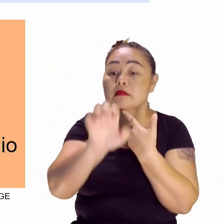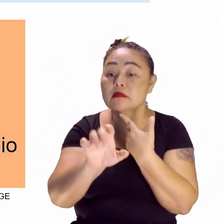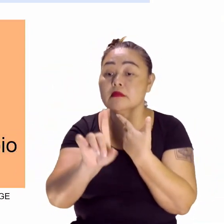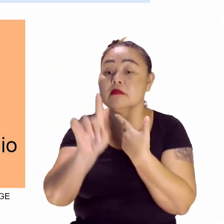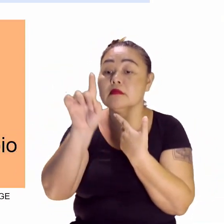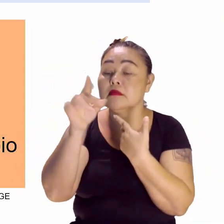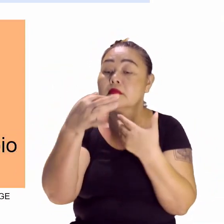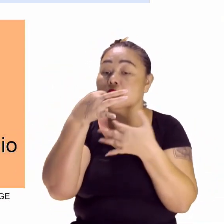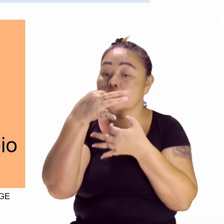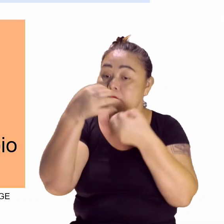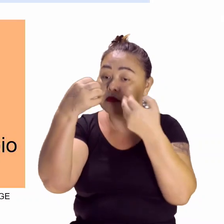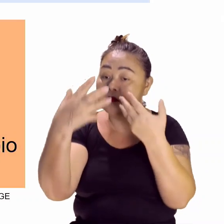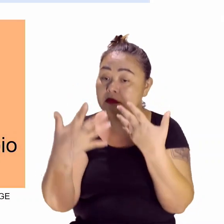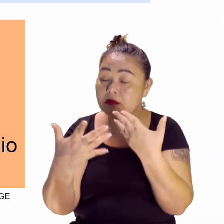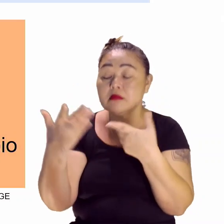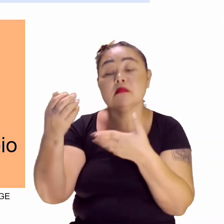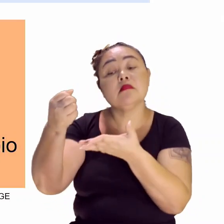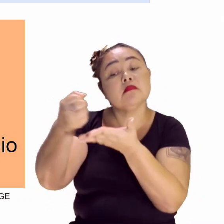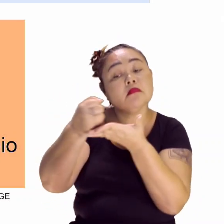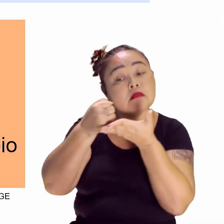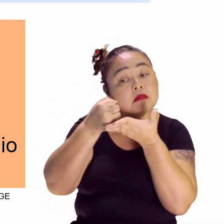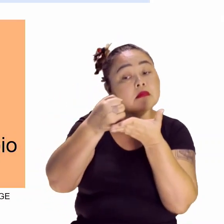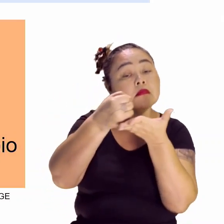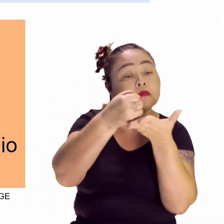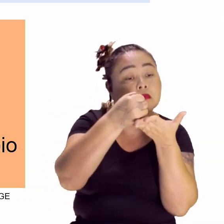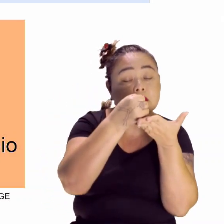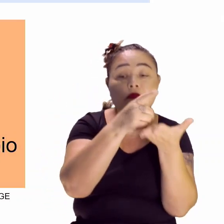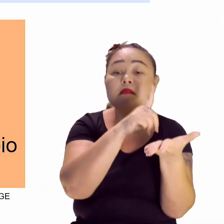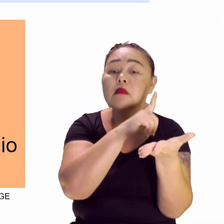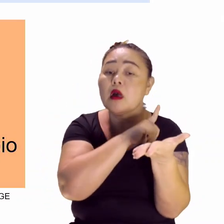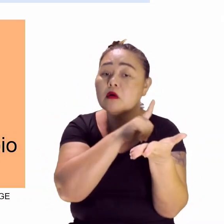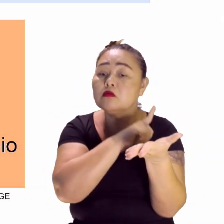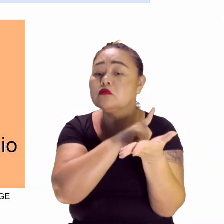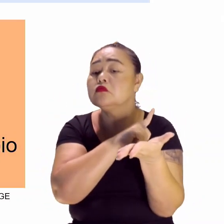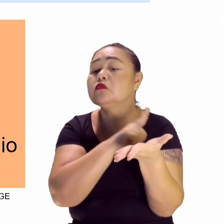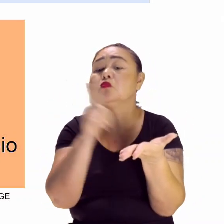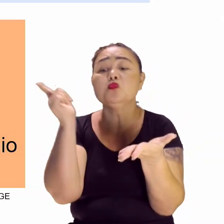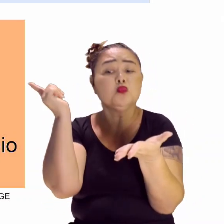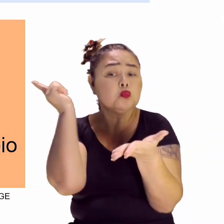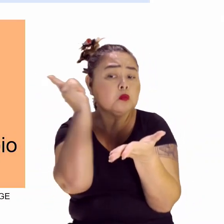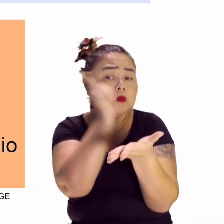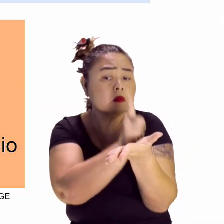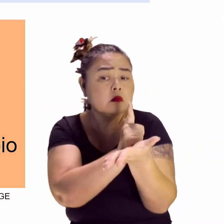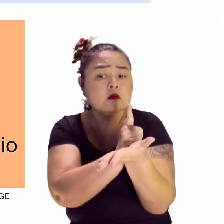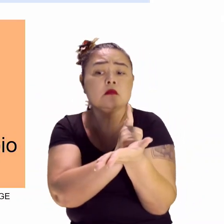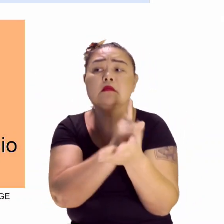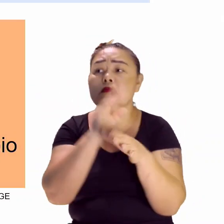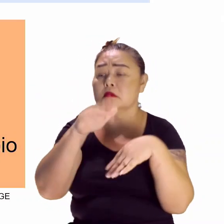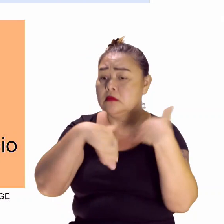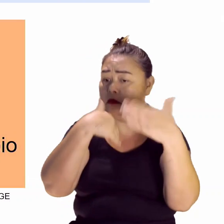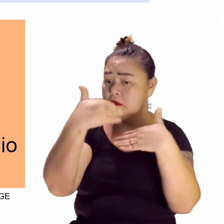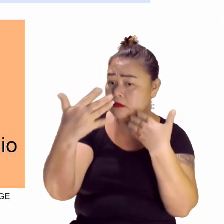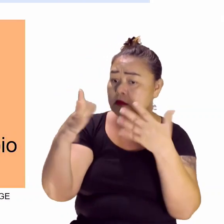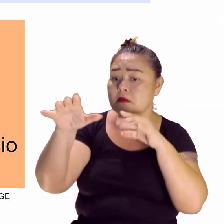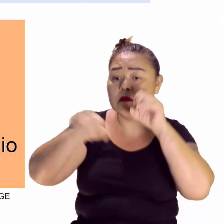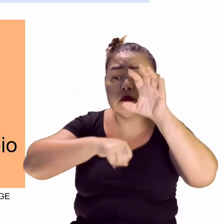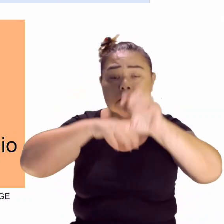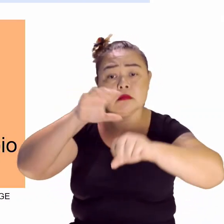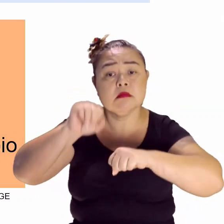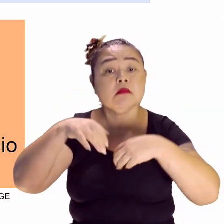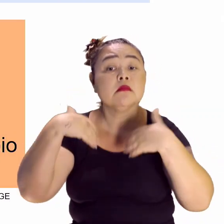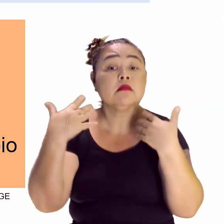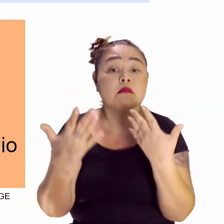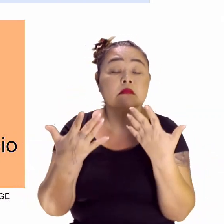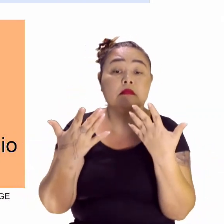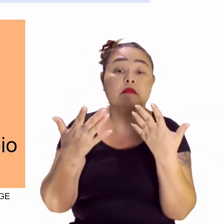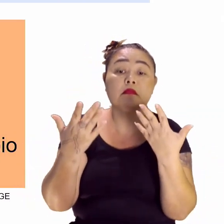que devido essas assistências a gente tem tido um grande ganho no proximidade produtivo né E aí